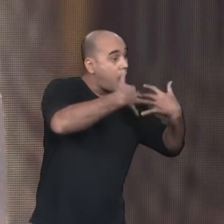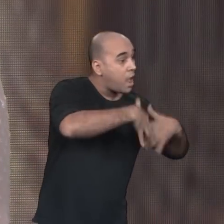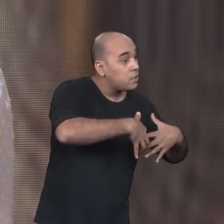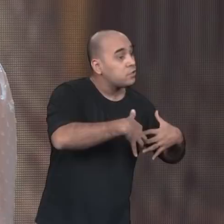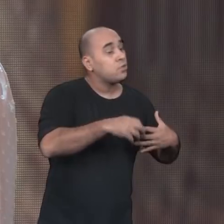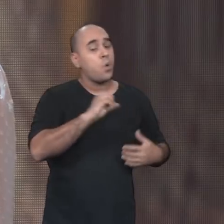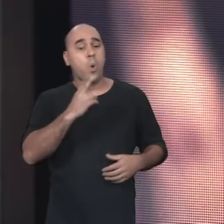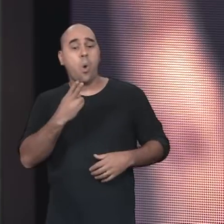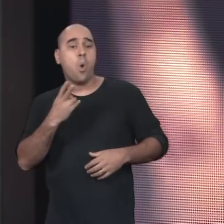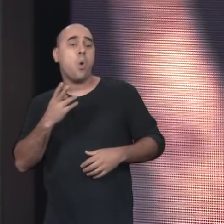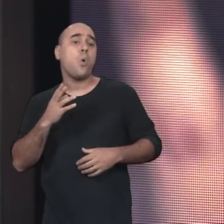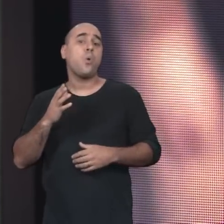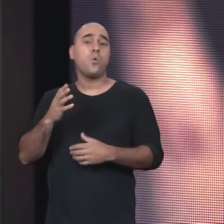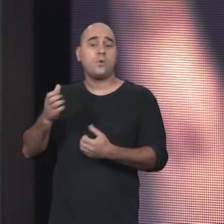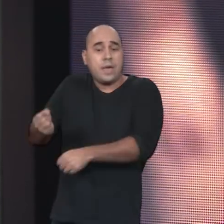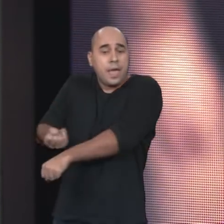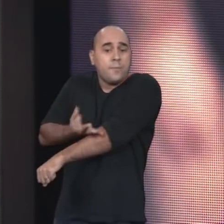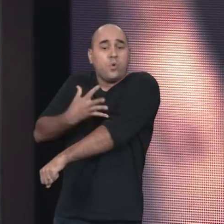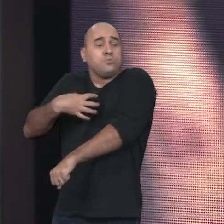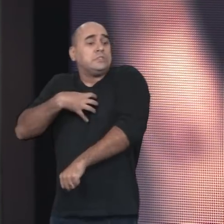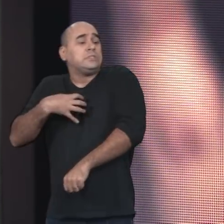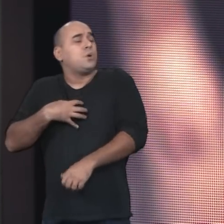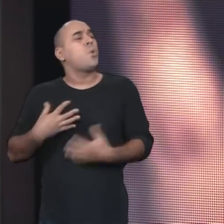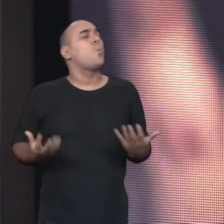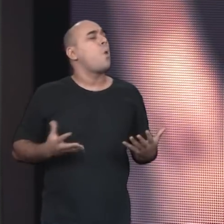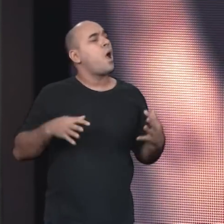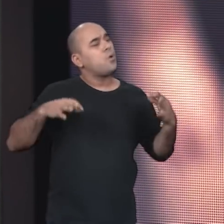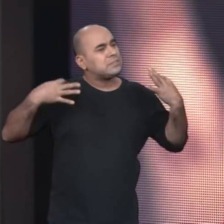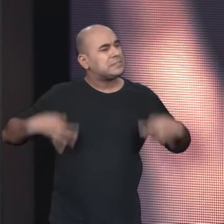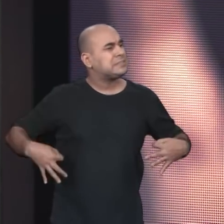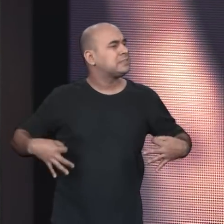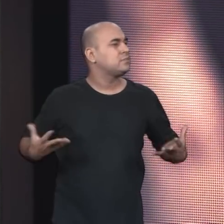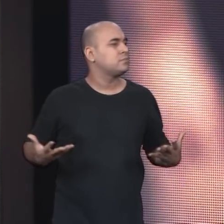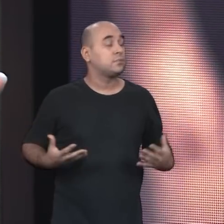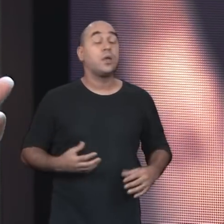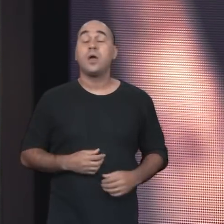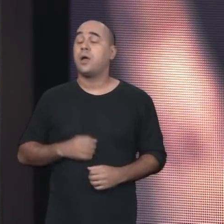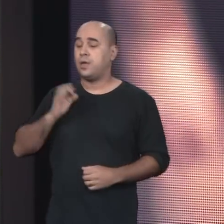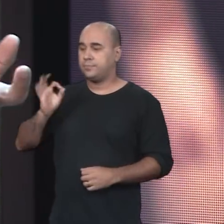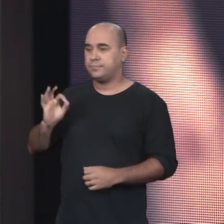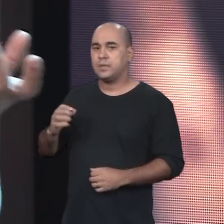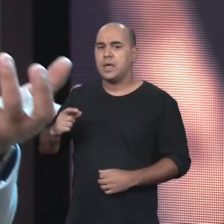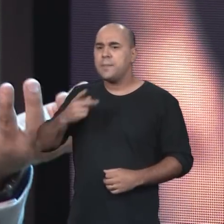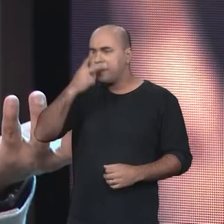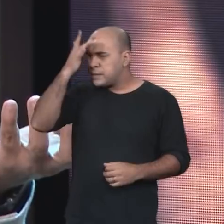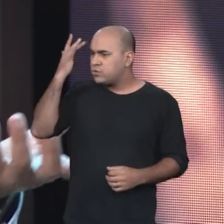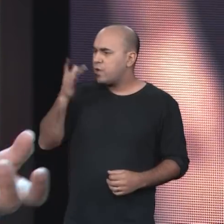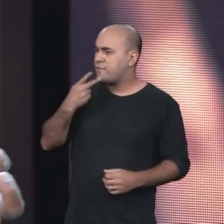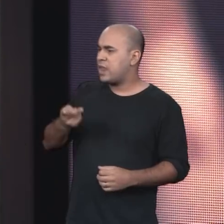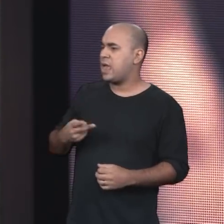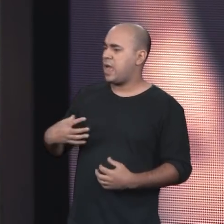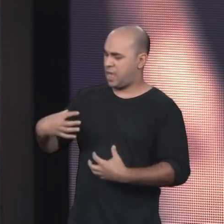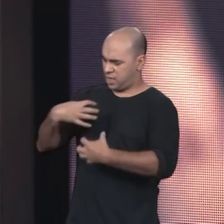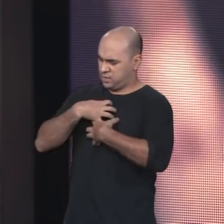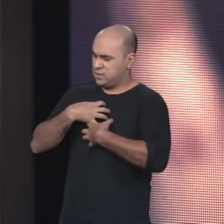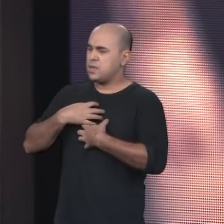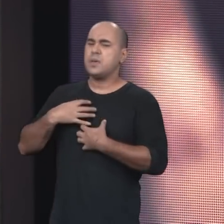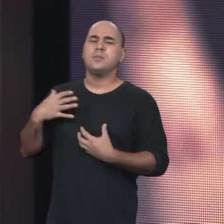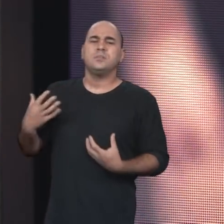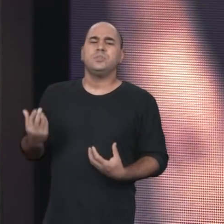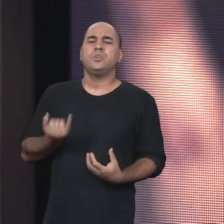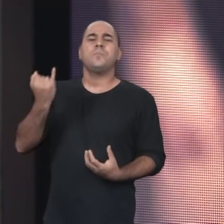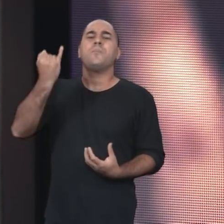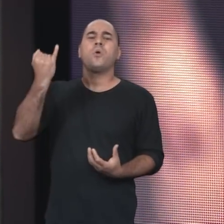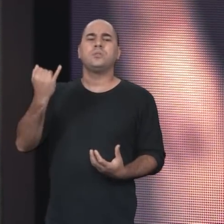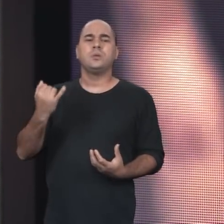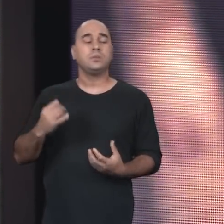então, muita gente fala o seguinte, o que importa é o que eu estou sentindo. Já teve gente até que elogiou a Evidência, falando assim, é tão bom o programa